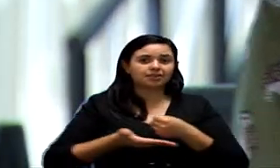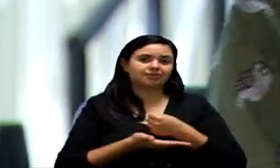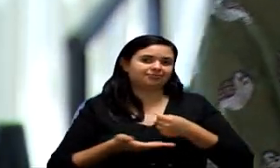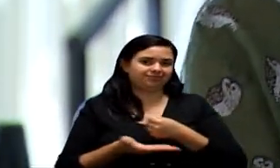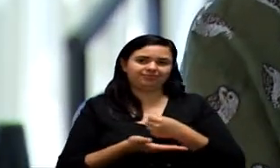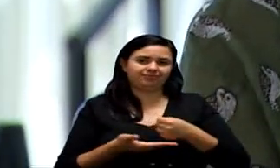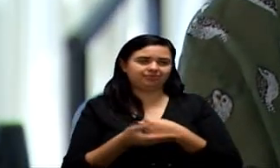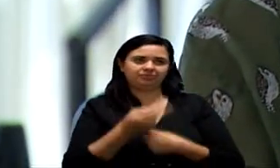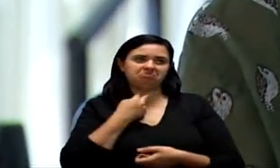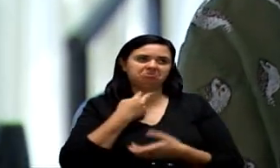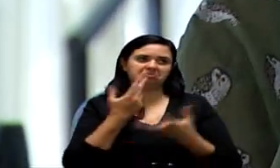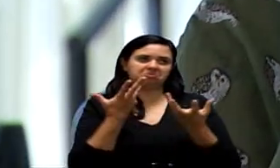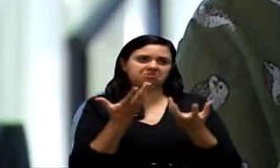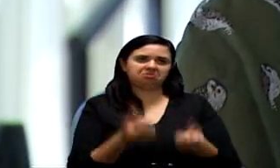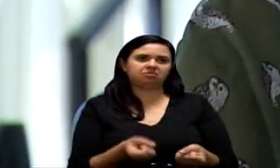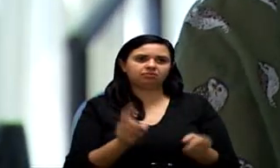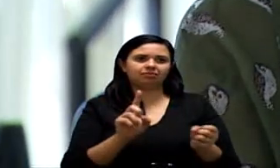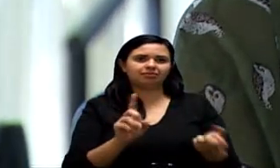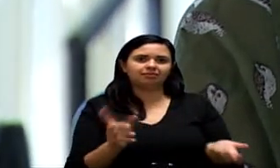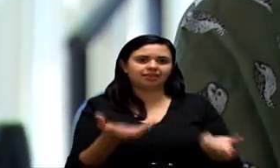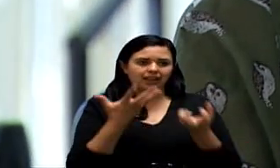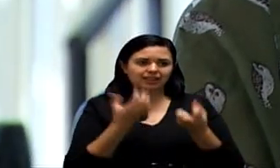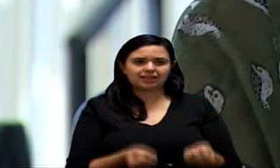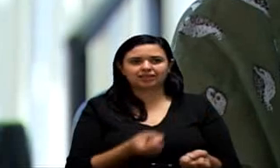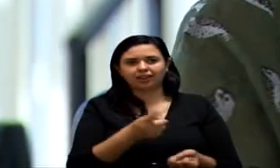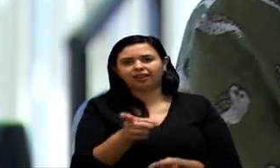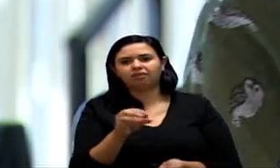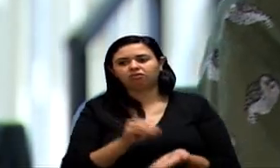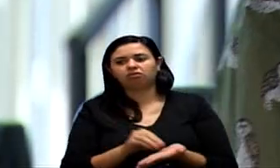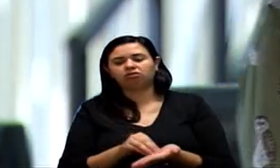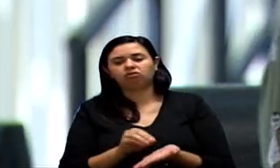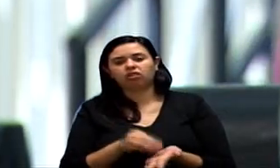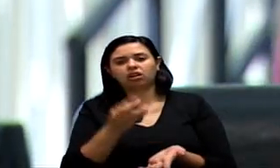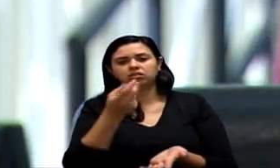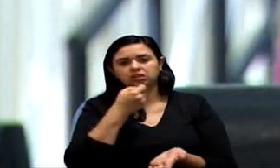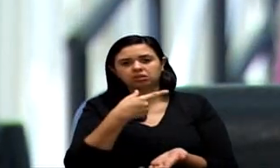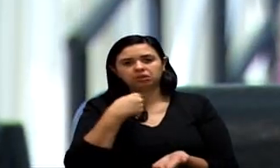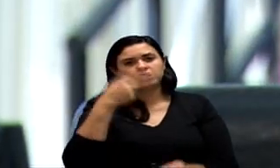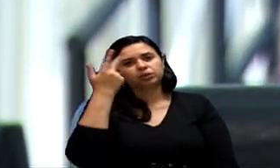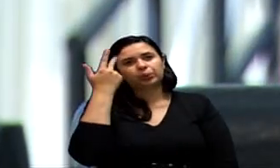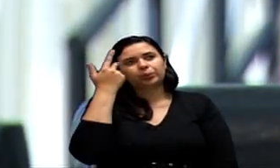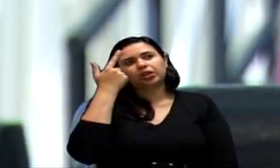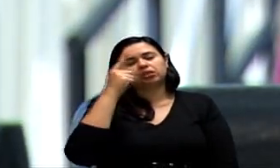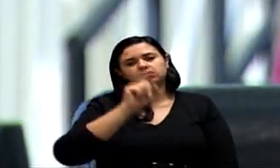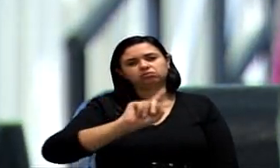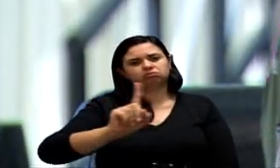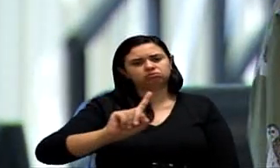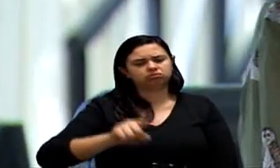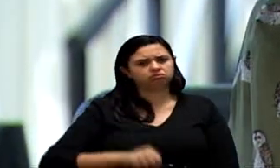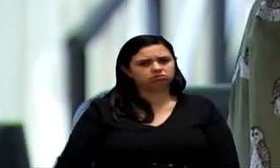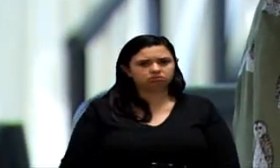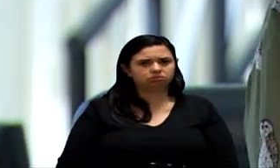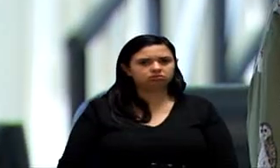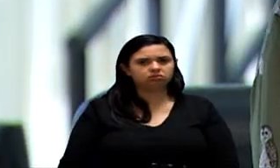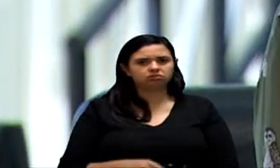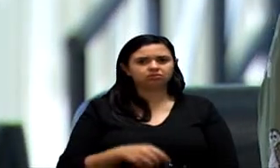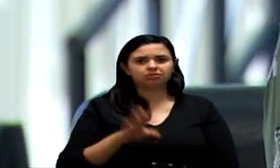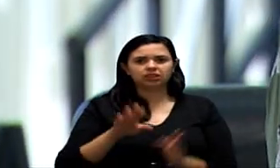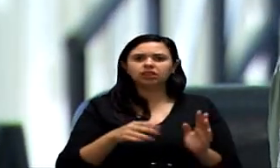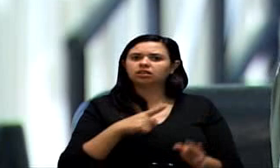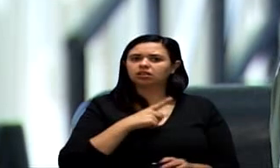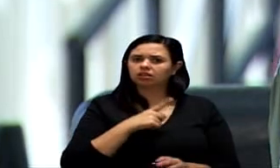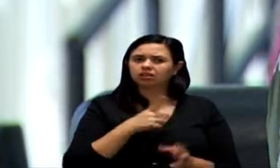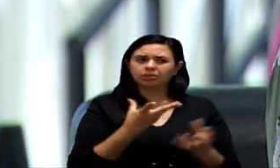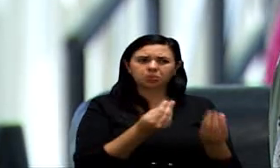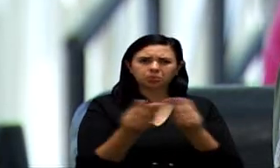aceitar que falte metildopa, que é pressão para mulheres gestantes. O senhor sabia que, assim, a gente tem alto índice de mulheres